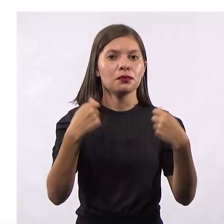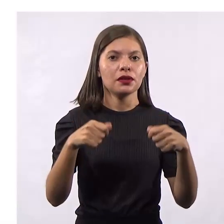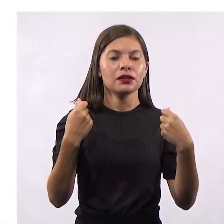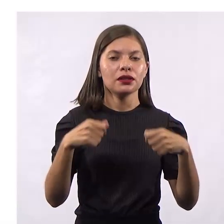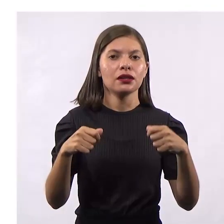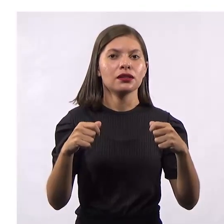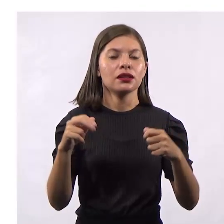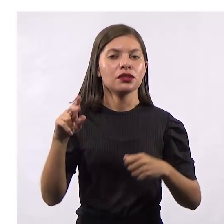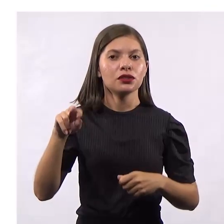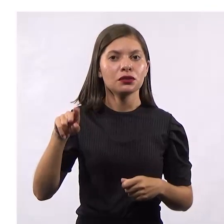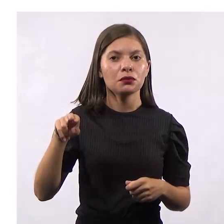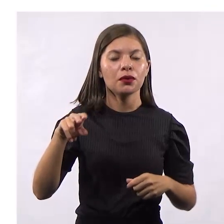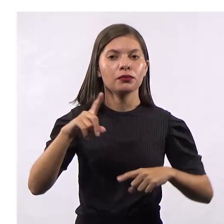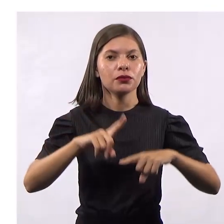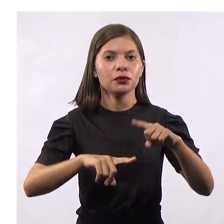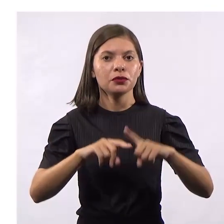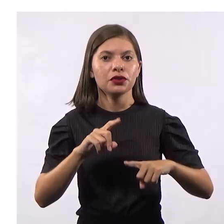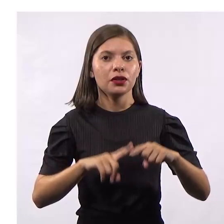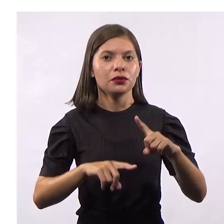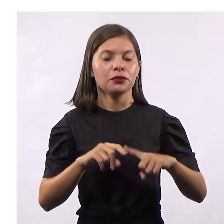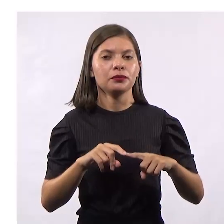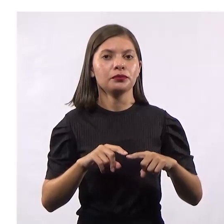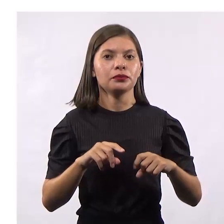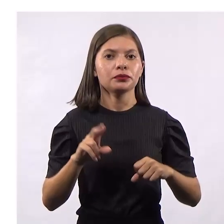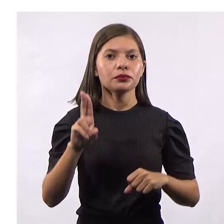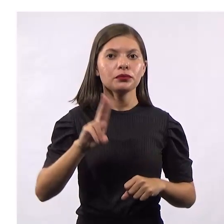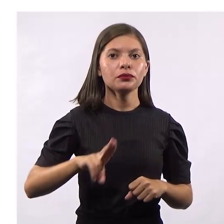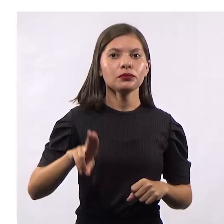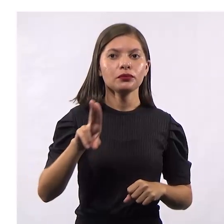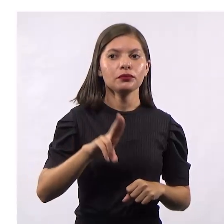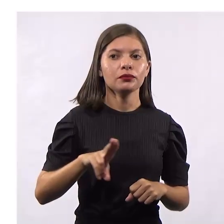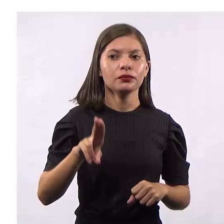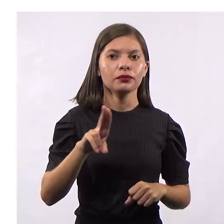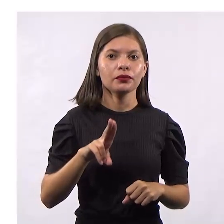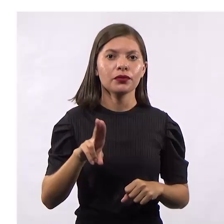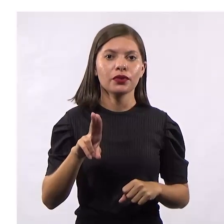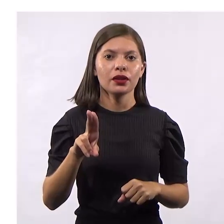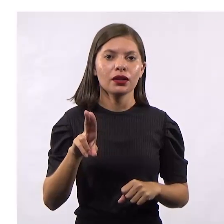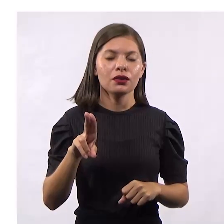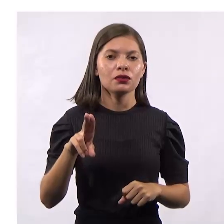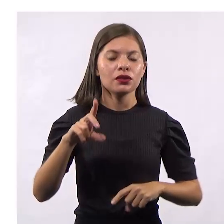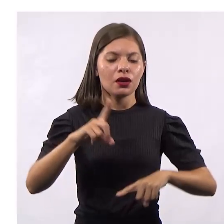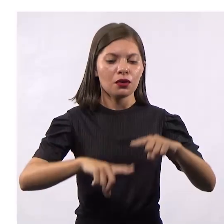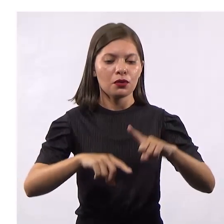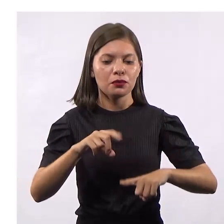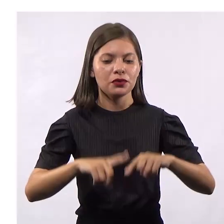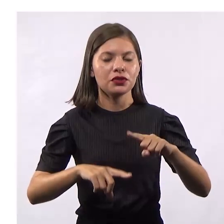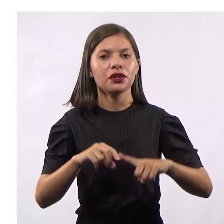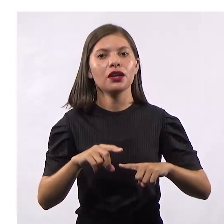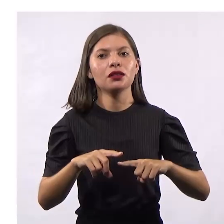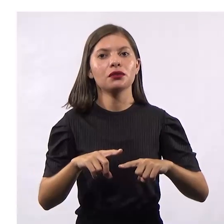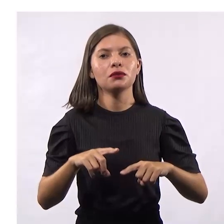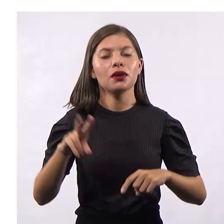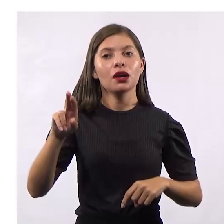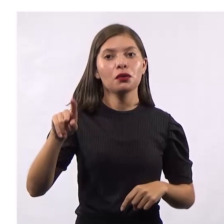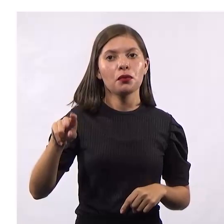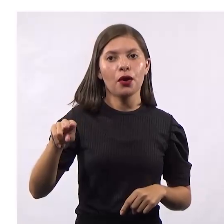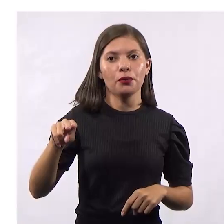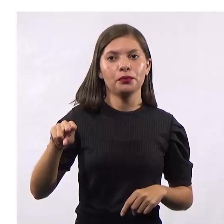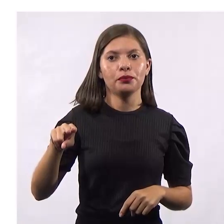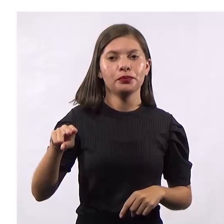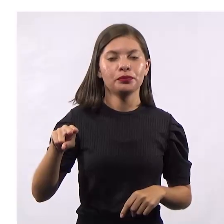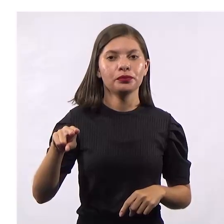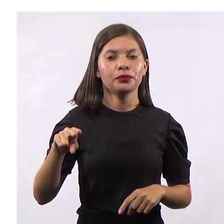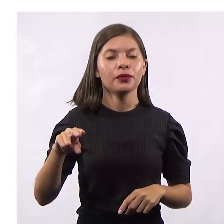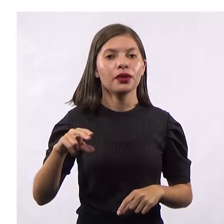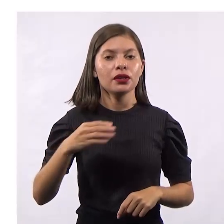necessidade de padronização do objeto. Então, vamos supor, já usa aquele objeto e quer padronizar esse